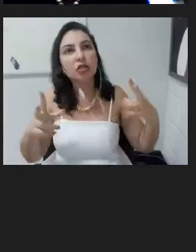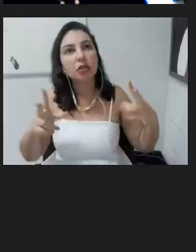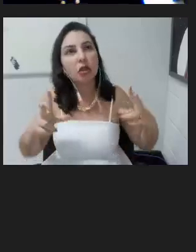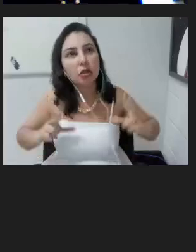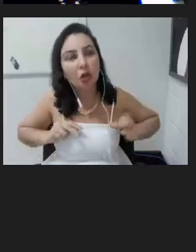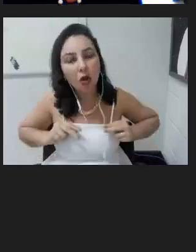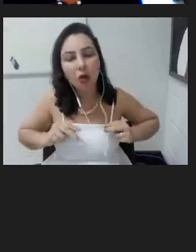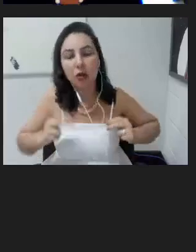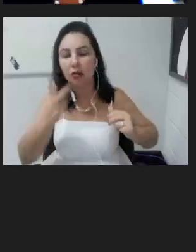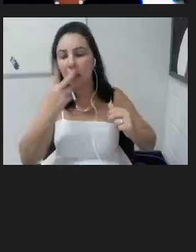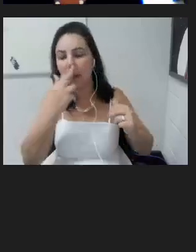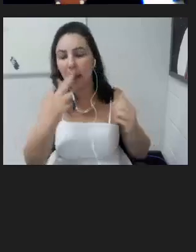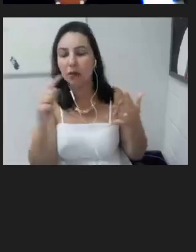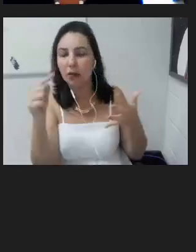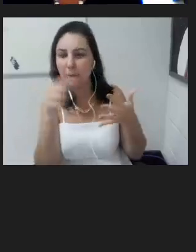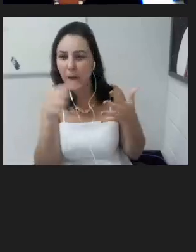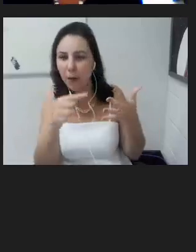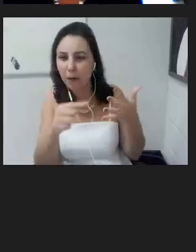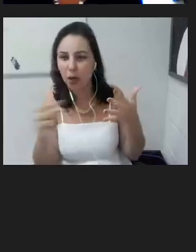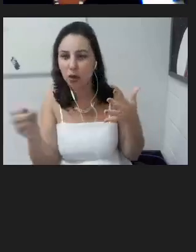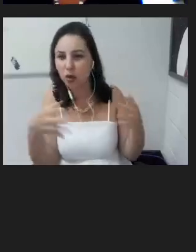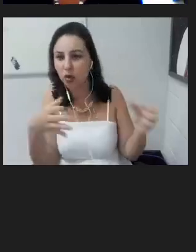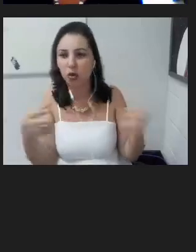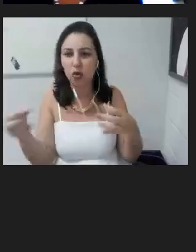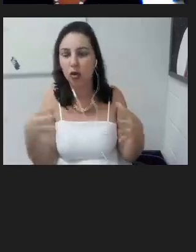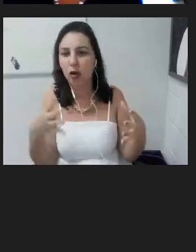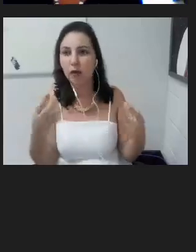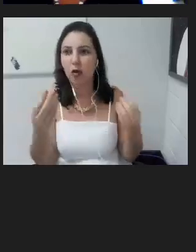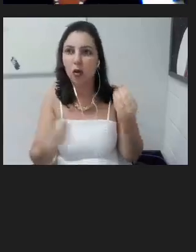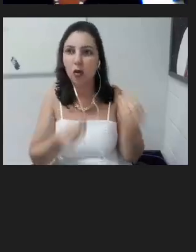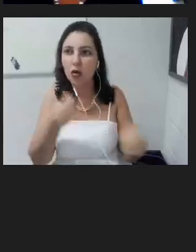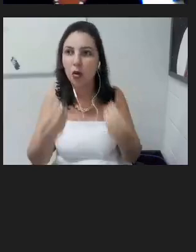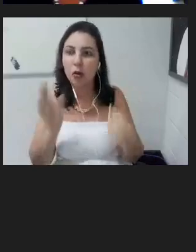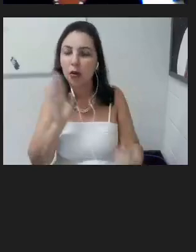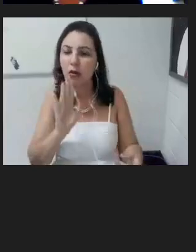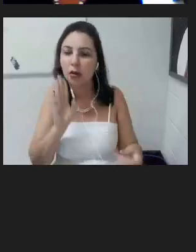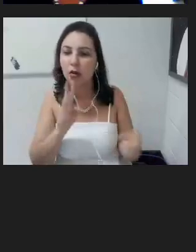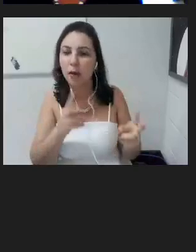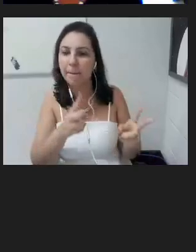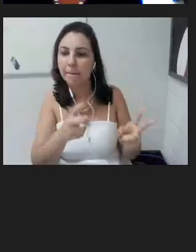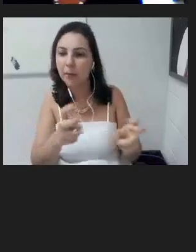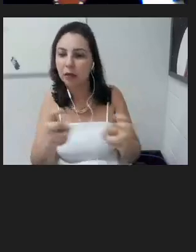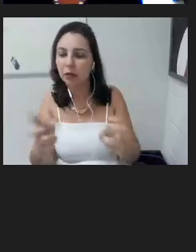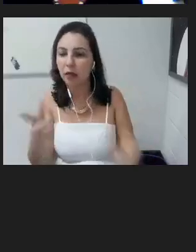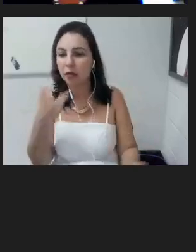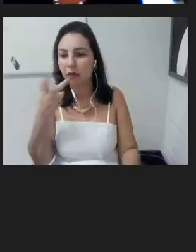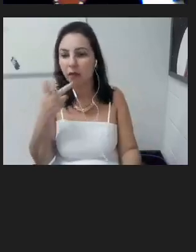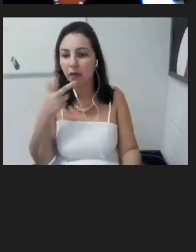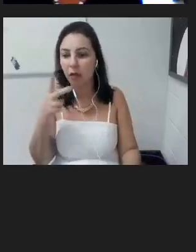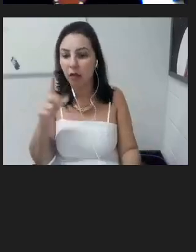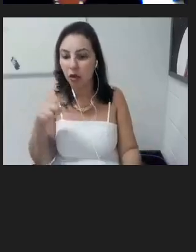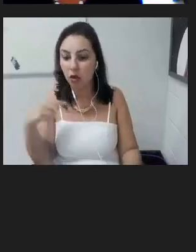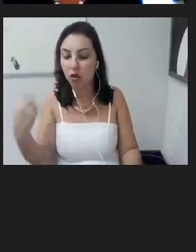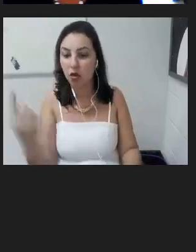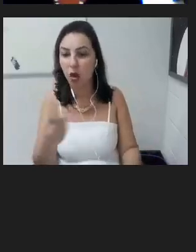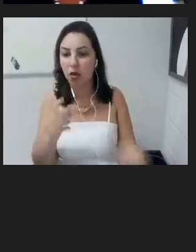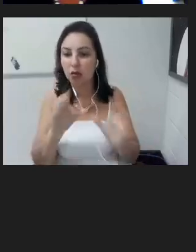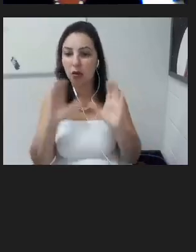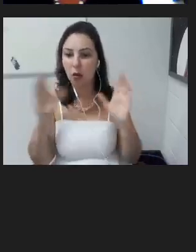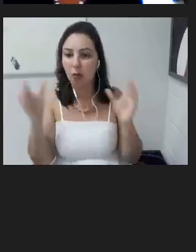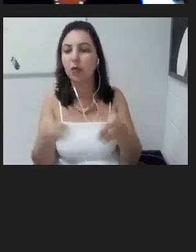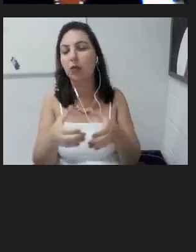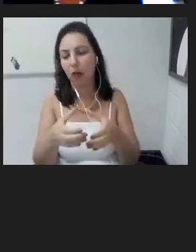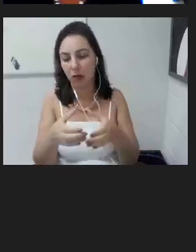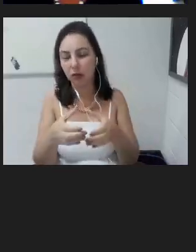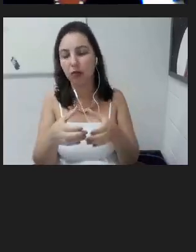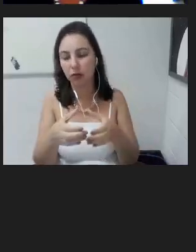muitas coisas, né, novas, assim, mas assim, como que é legal perceber que isso está sendo falado para a nossa comunidade, né, que a